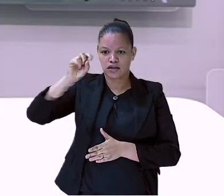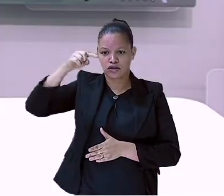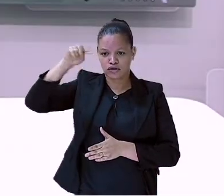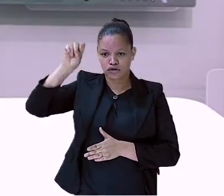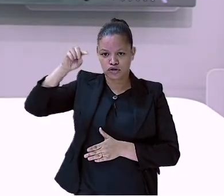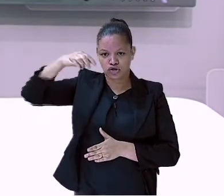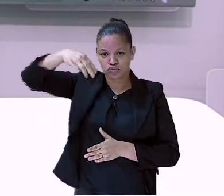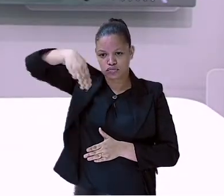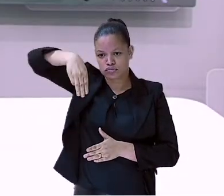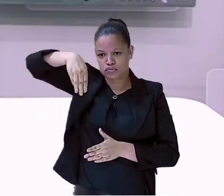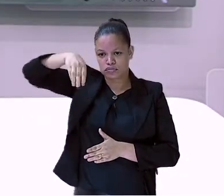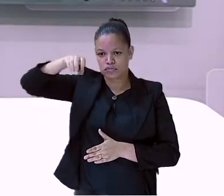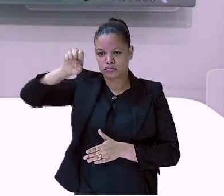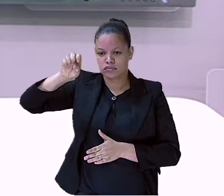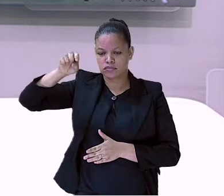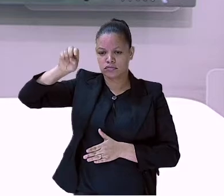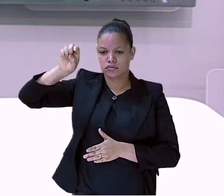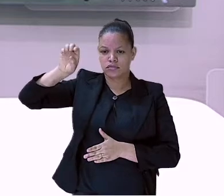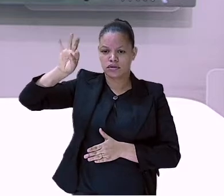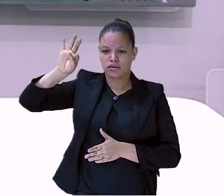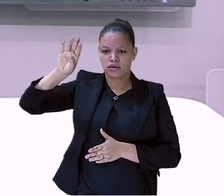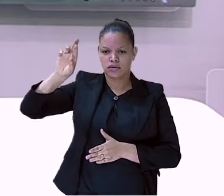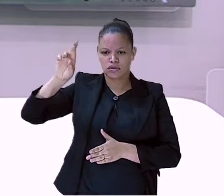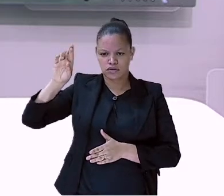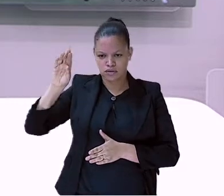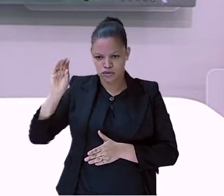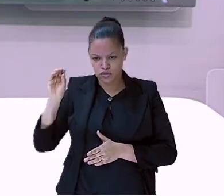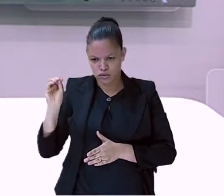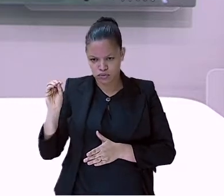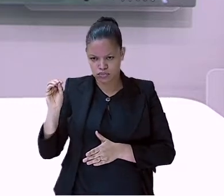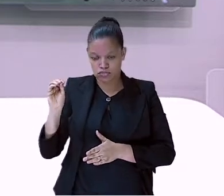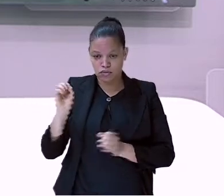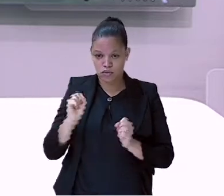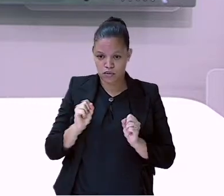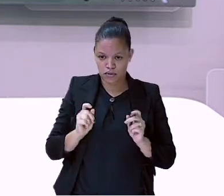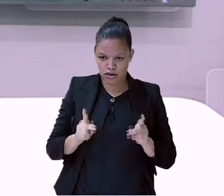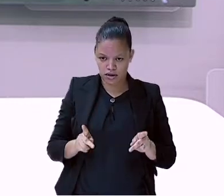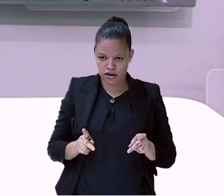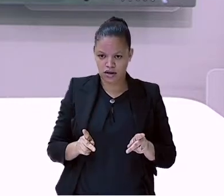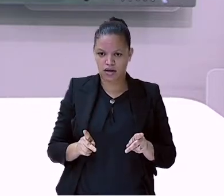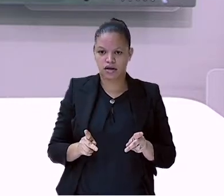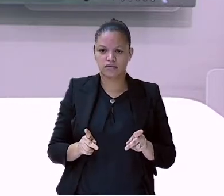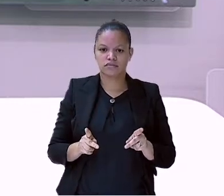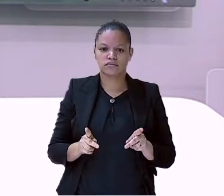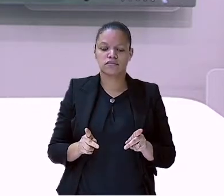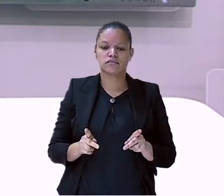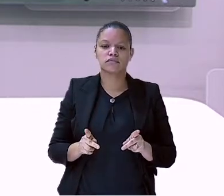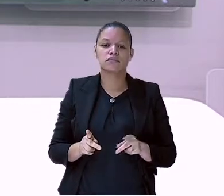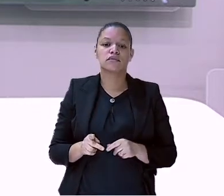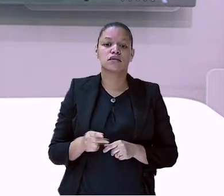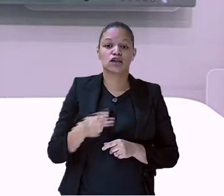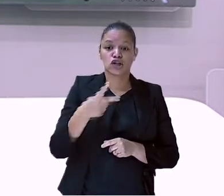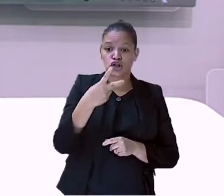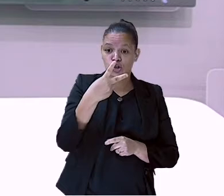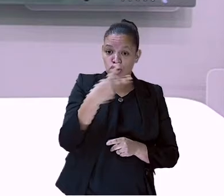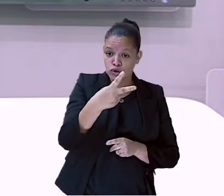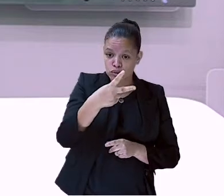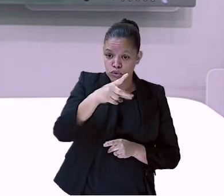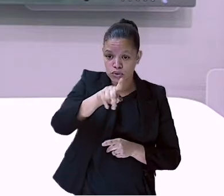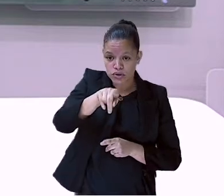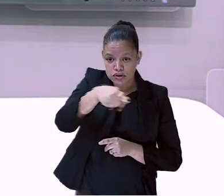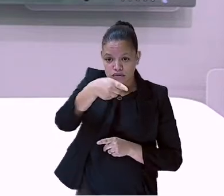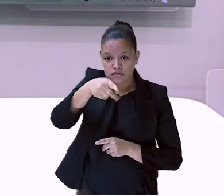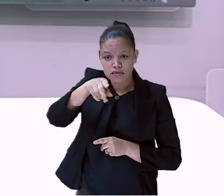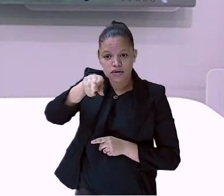centímetros, 8 milímetros. Porque eu sei que o que vem antes da minha vírgula, o 2, ele tá na